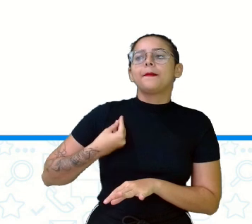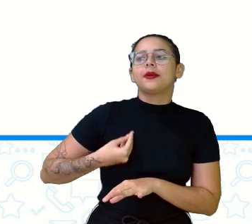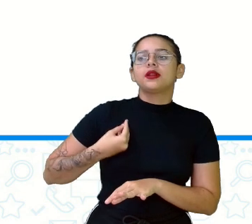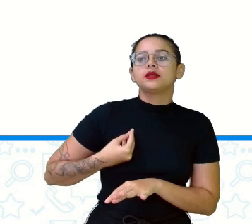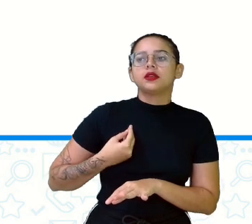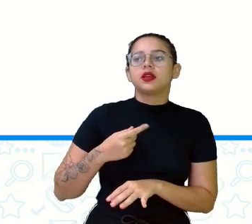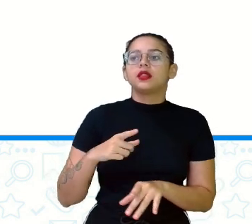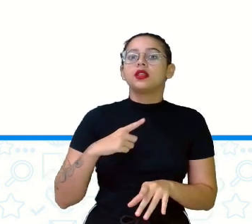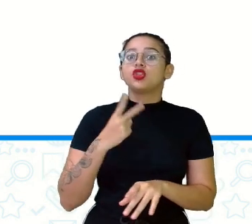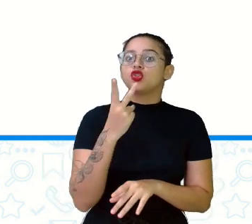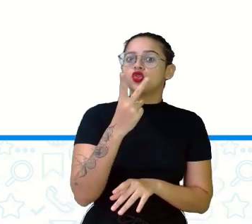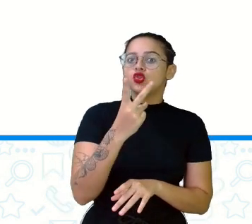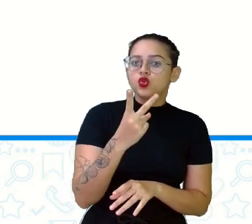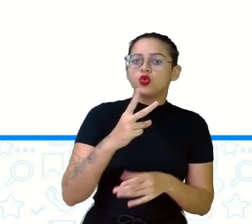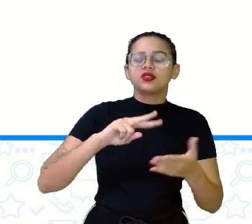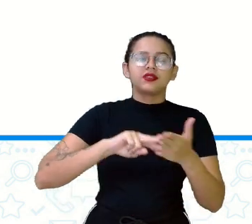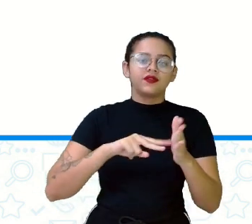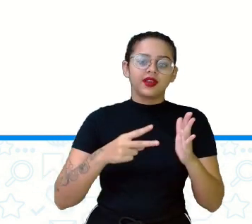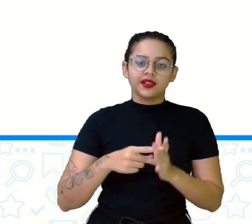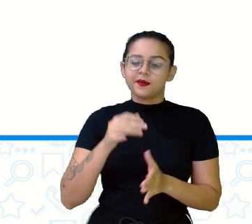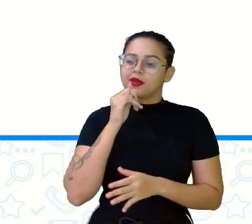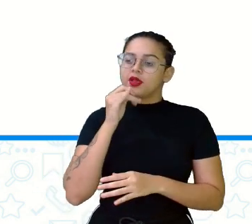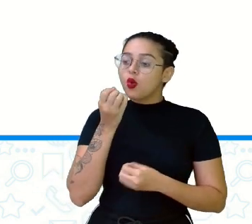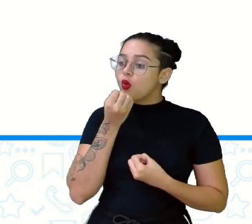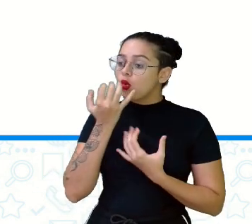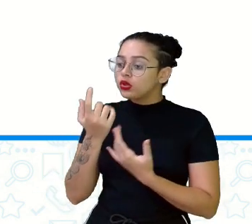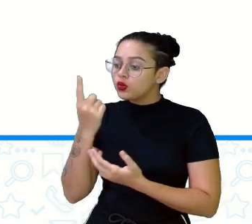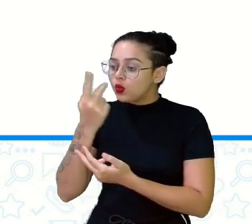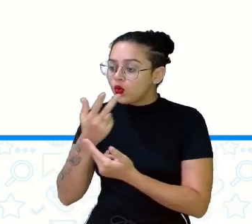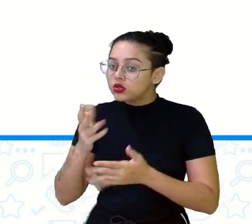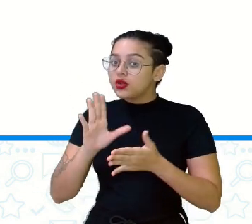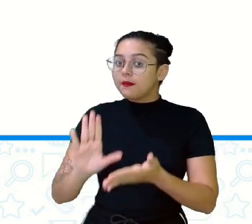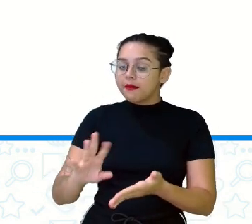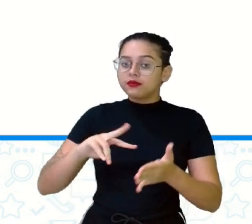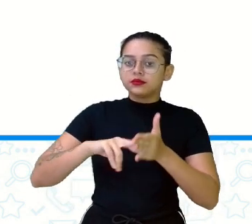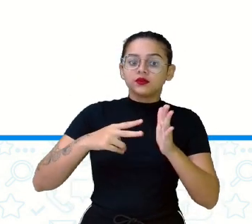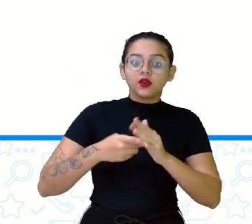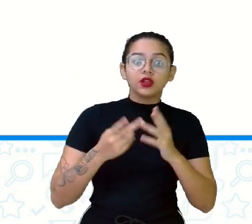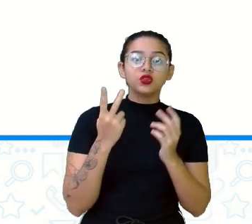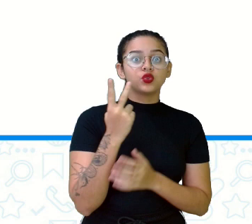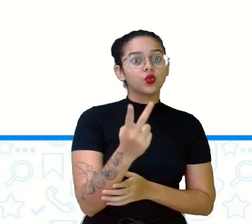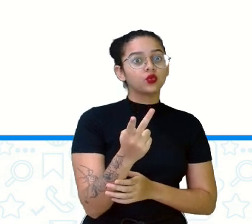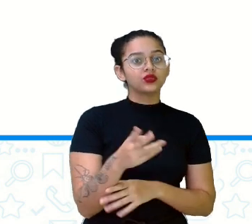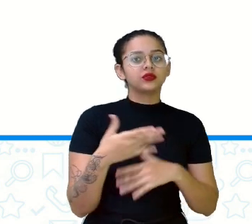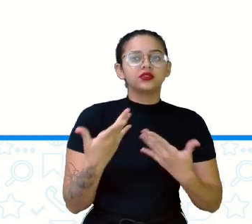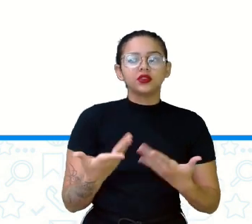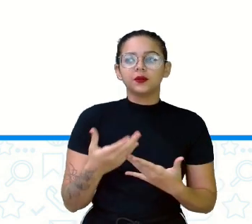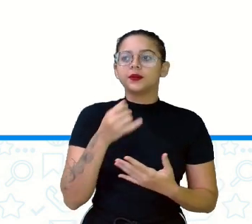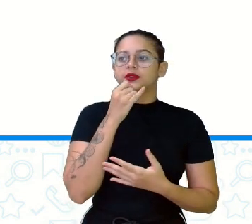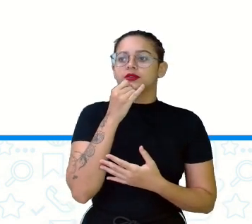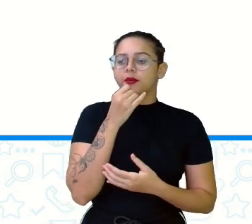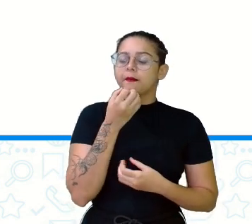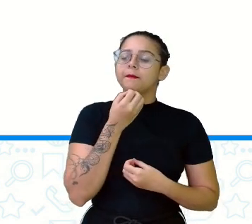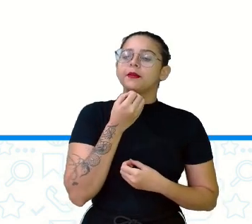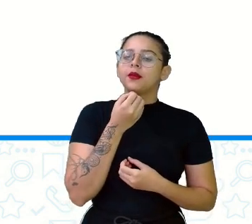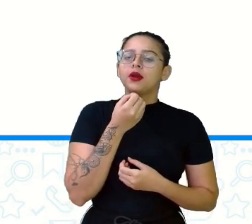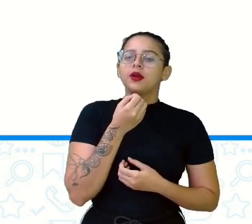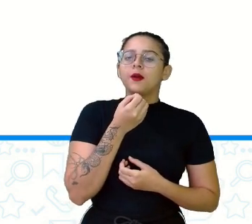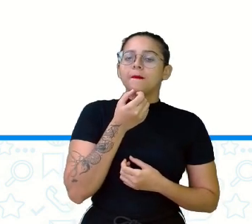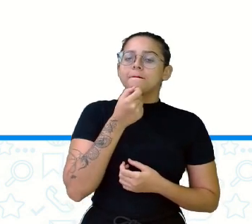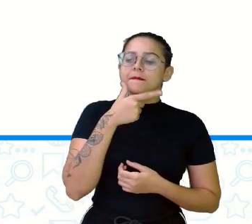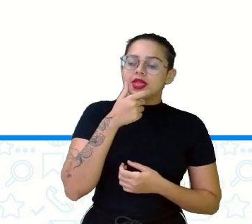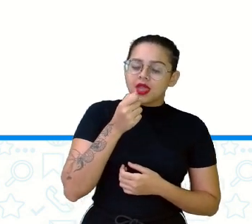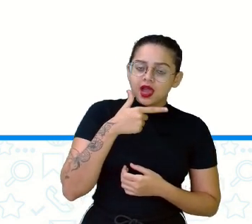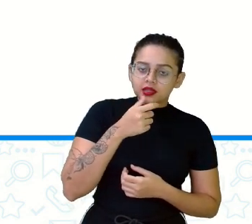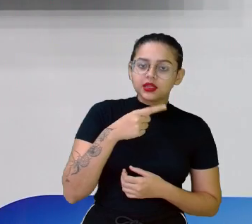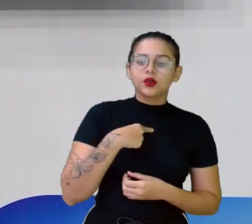duplo sentido. Alguém está contando uma coisa, mas o sentido ali é duplo. Então, a piada são as que eu contei hoje. São pequenas,